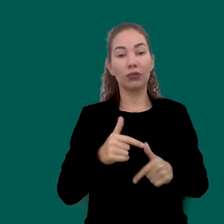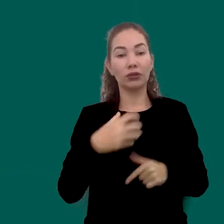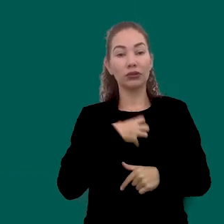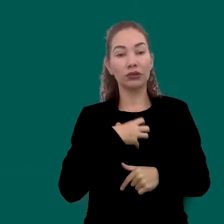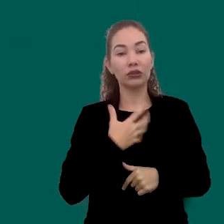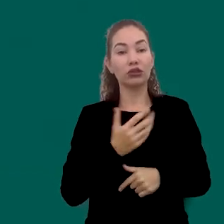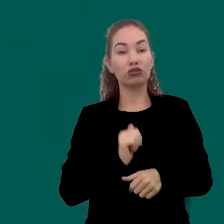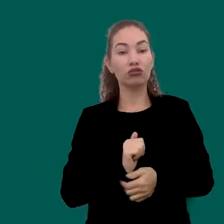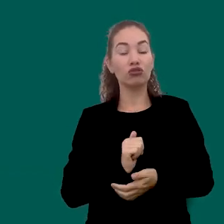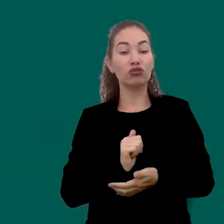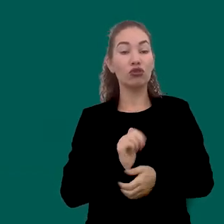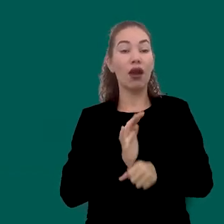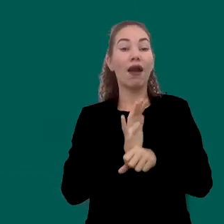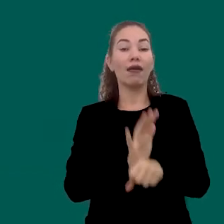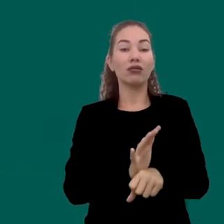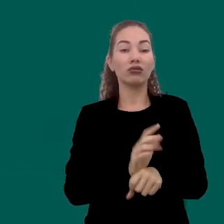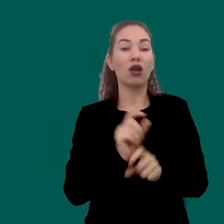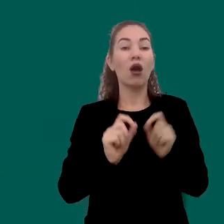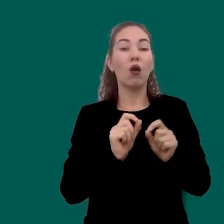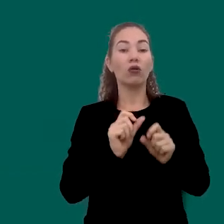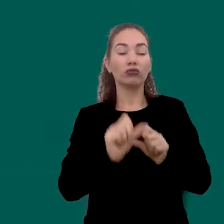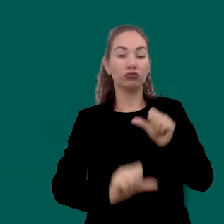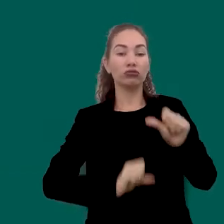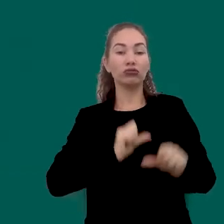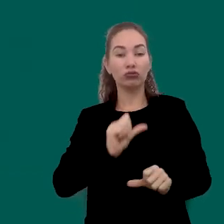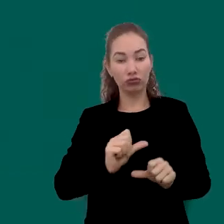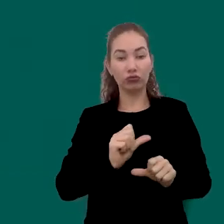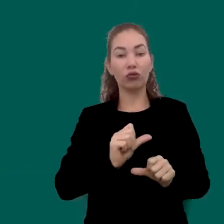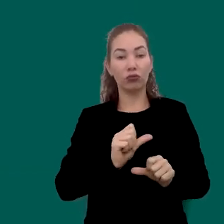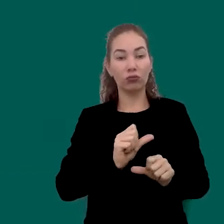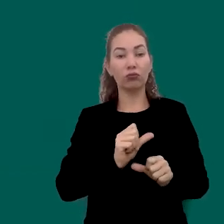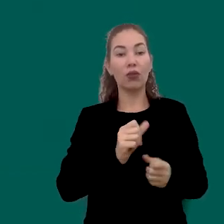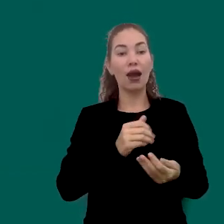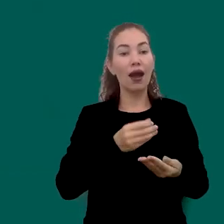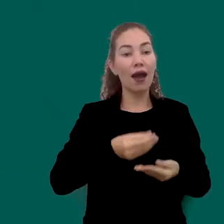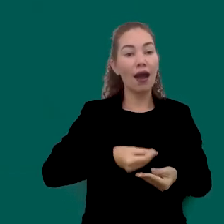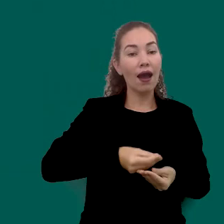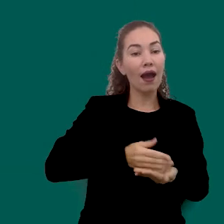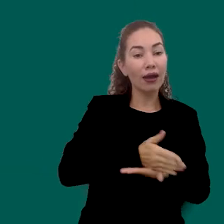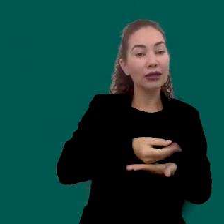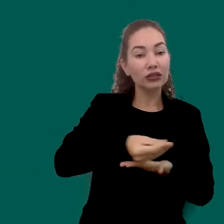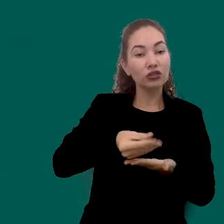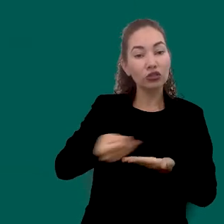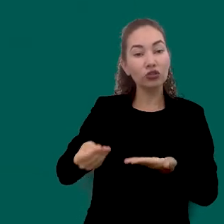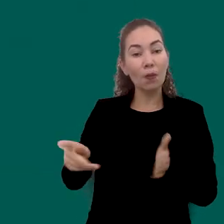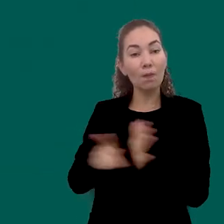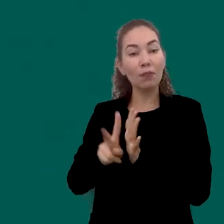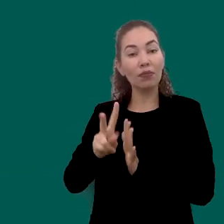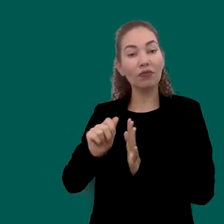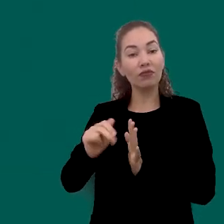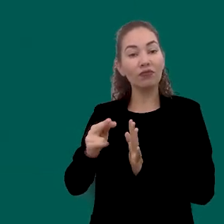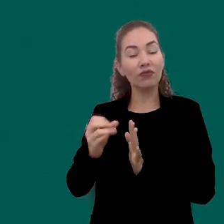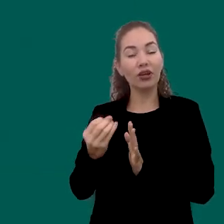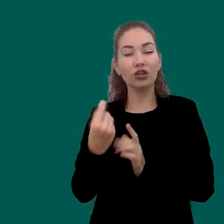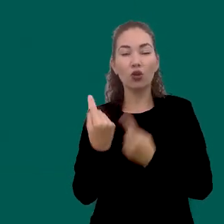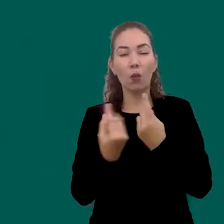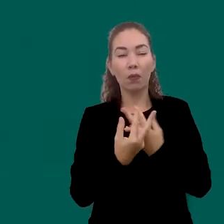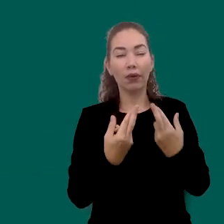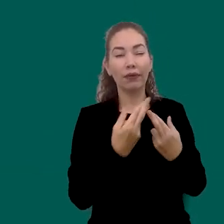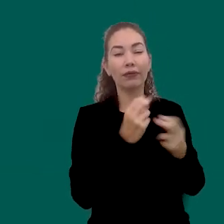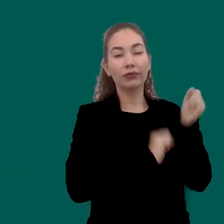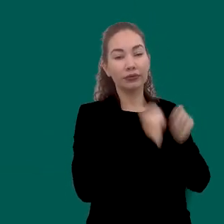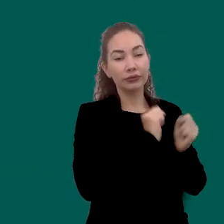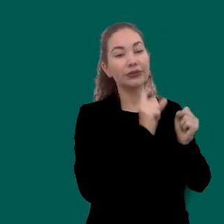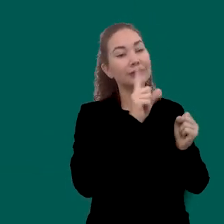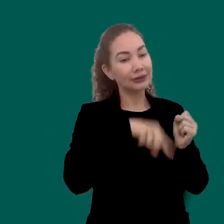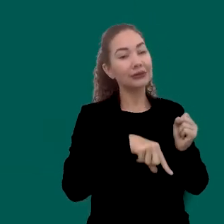de auxiliar, onde eles se transformam em centros de distribuições e distribuem os produtos dos próprios varejistas. Alguma coisa da indústria? Sim, mas em grande parte